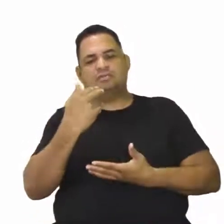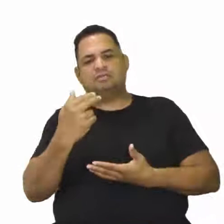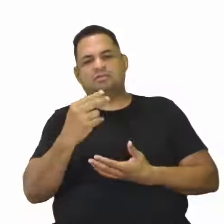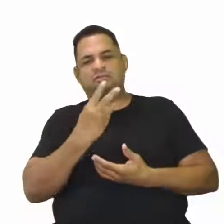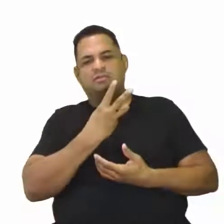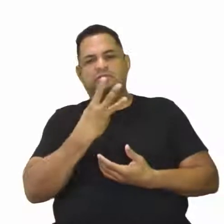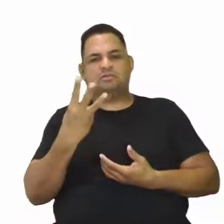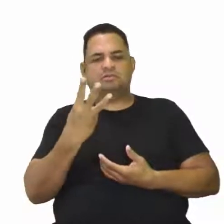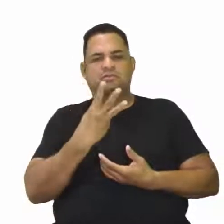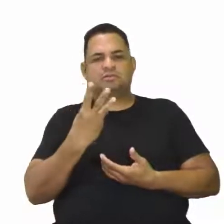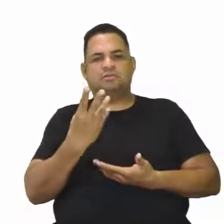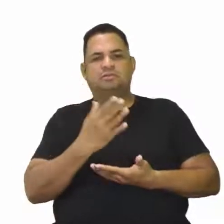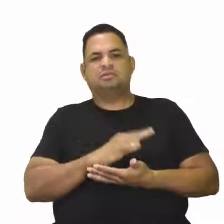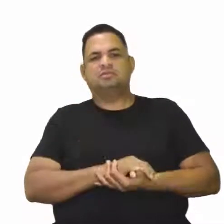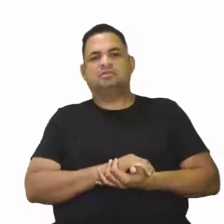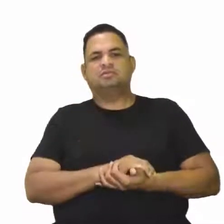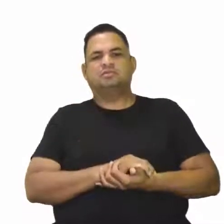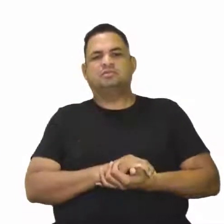três línguas que são